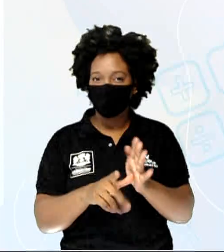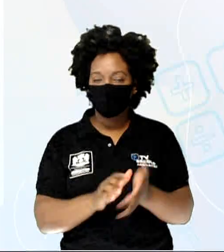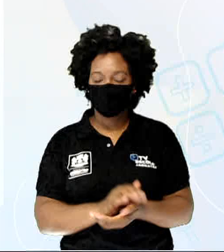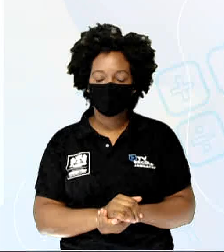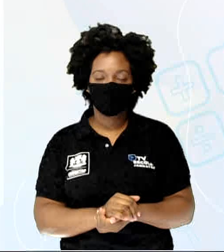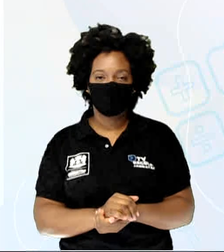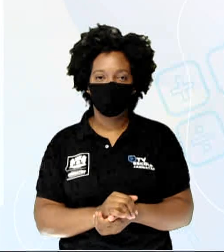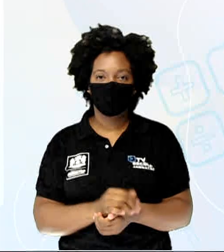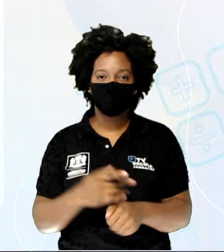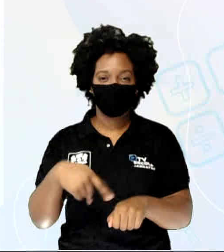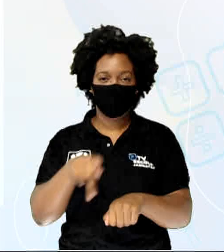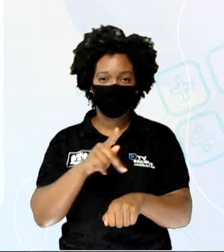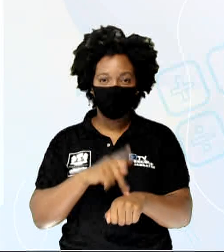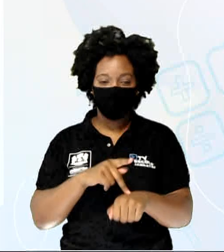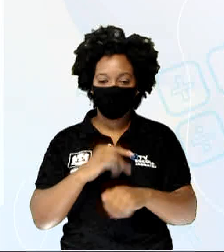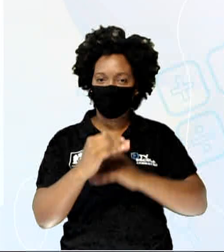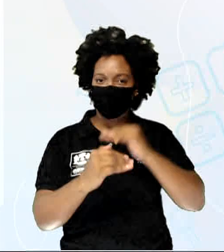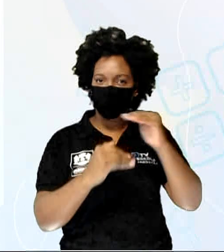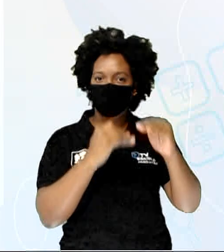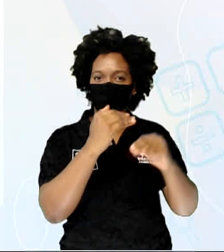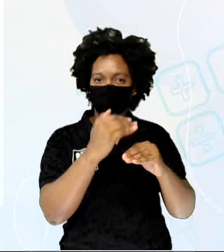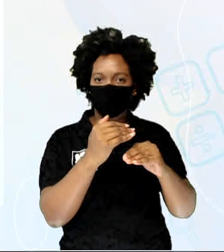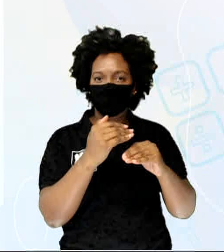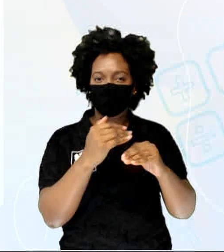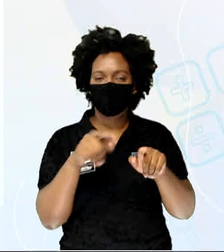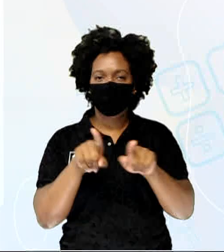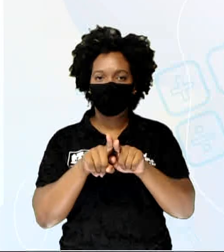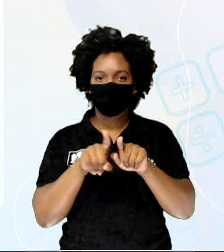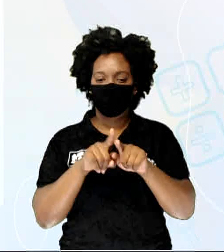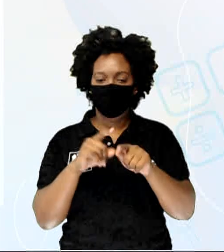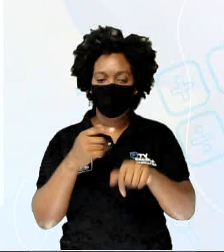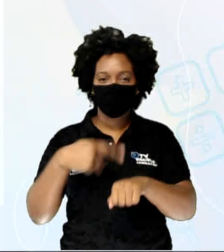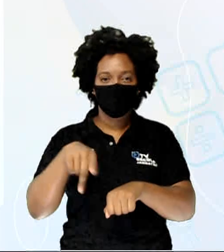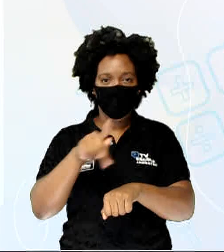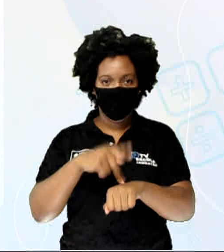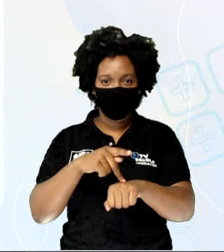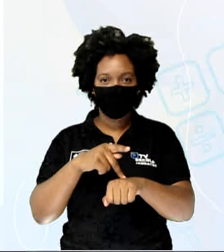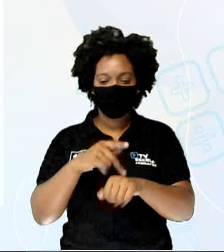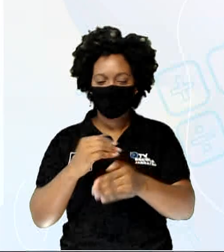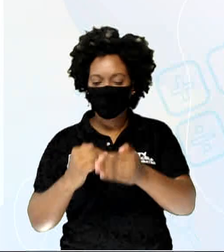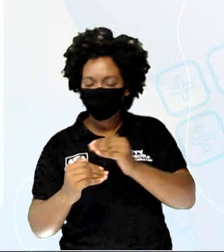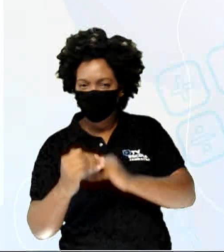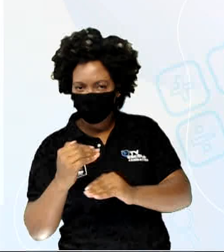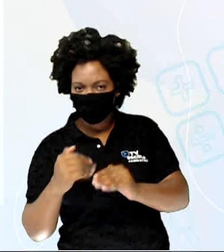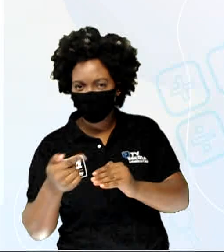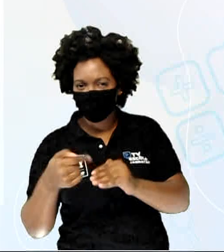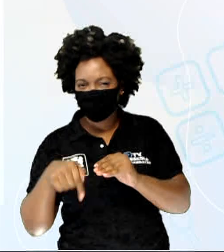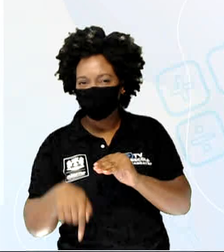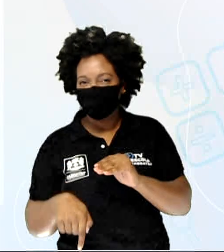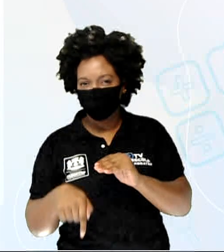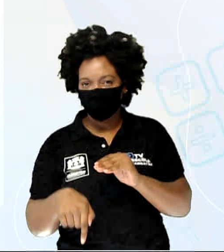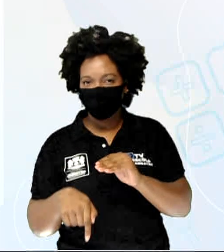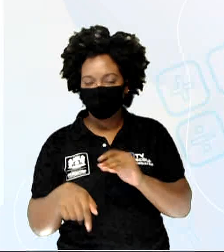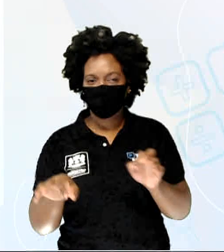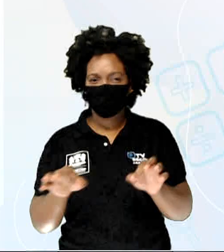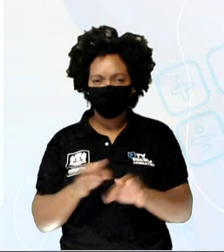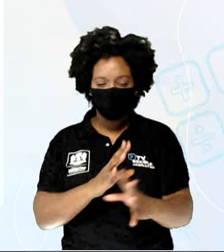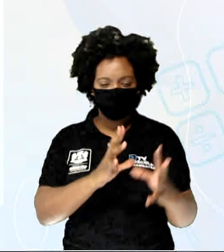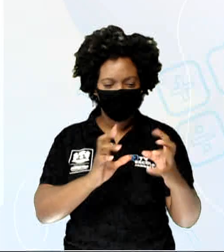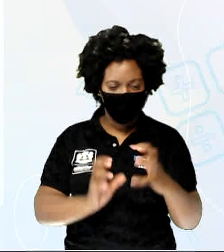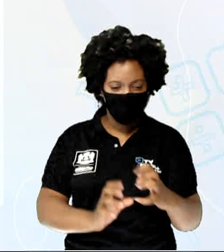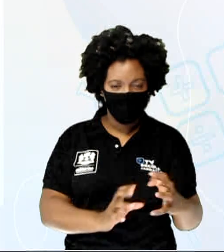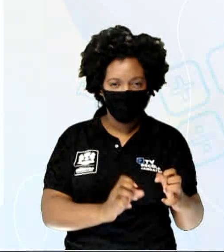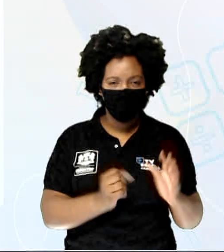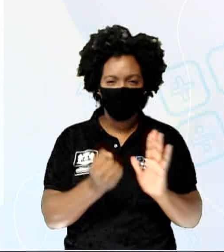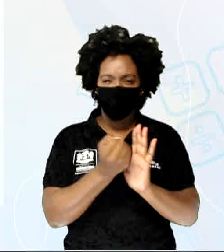Países desenvolvidos e subdesenvolvidos, ou países do Norte e do Sul. Com o término da Guerra Fria, no final dos anos 90